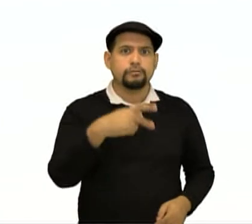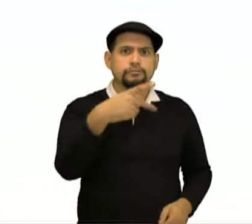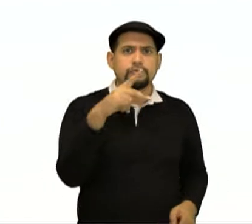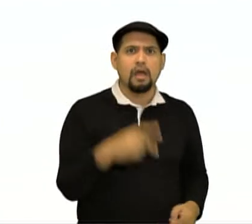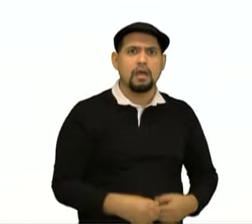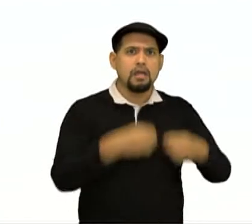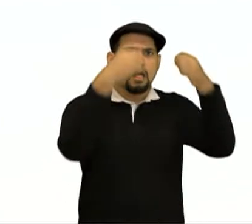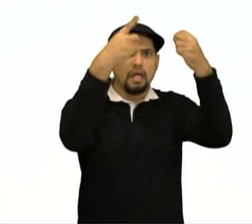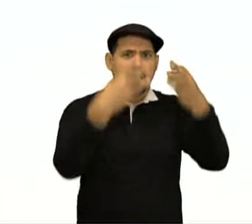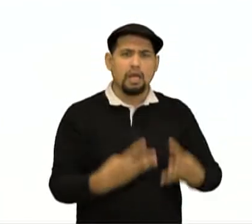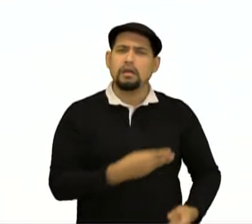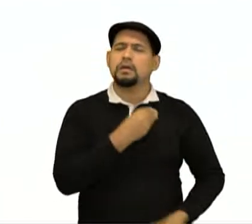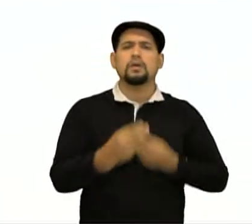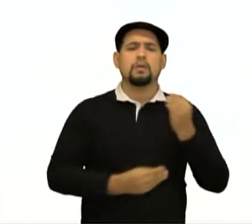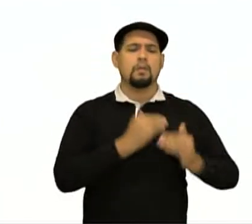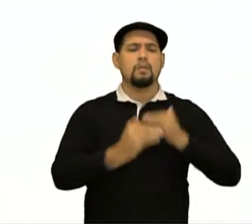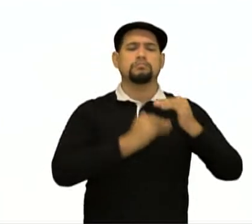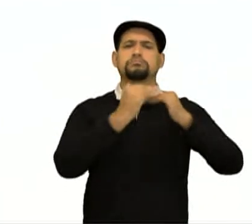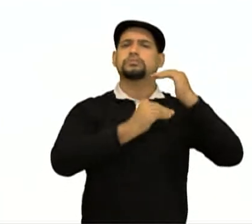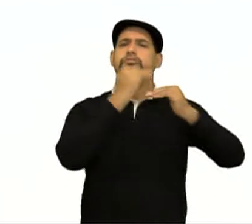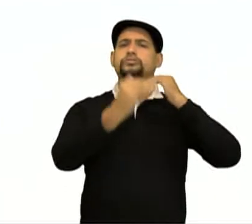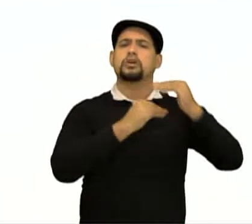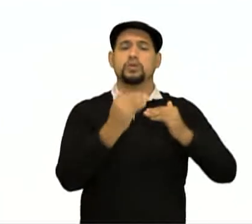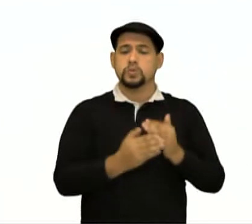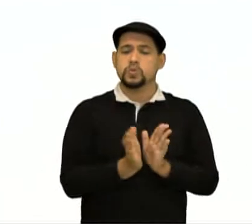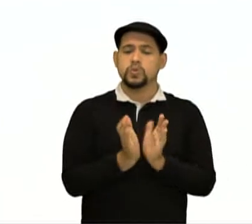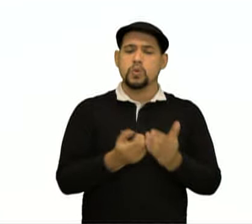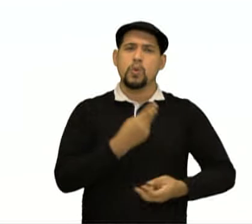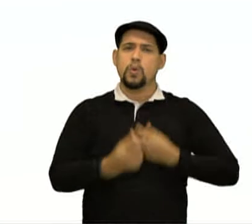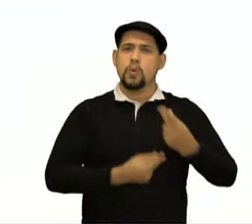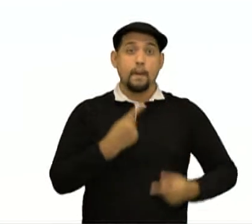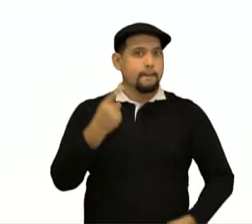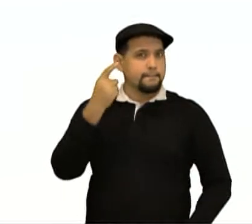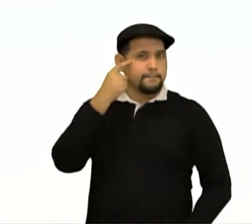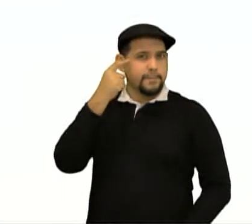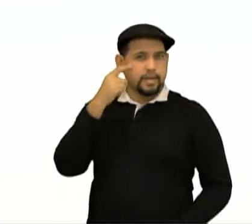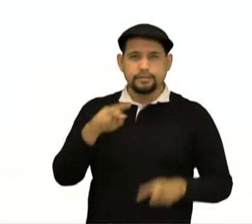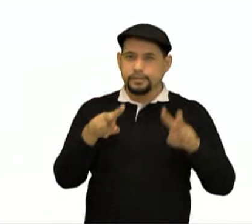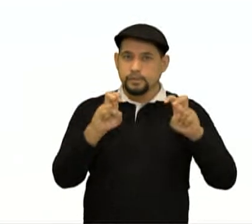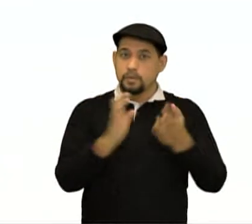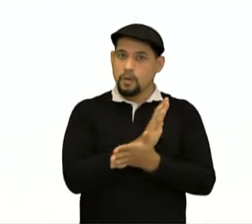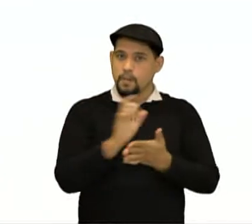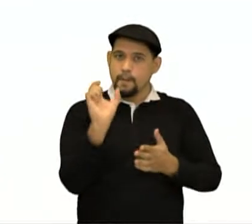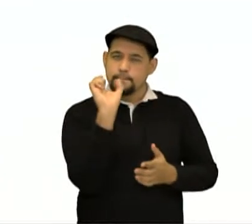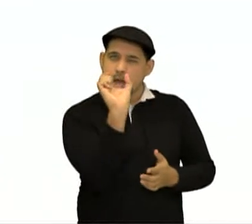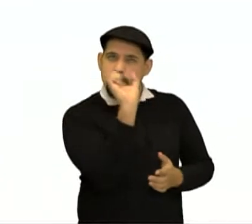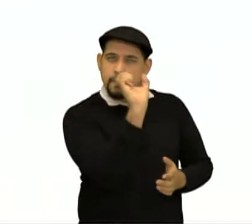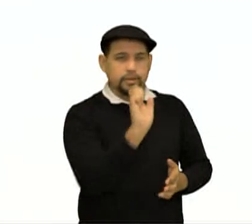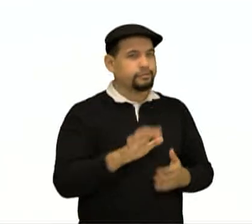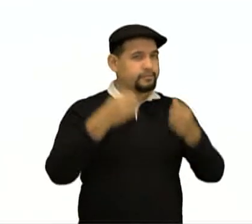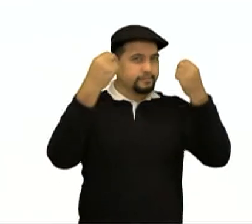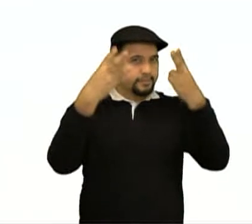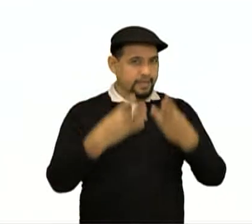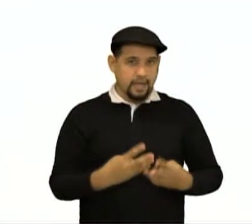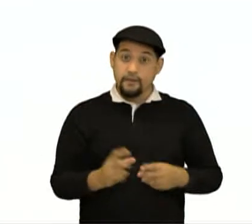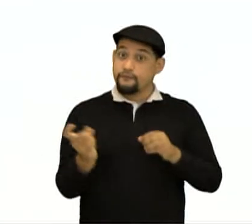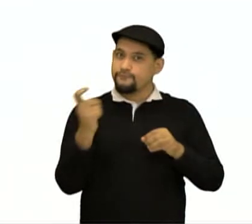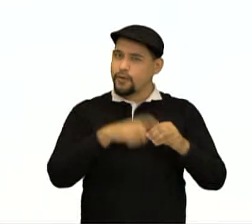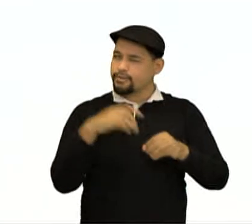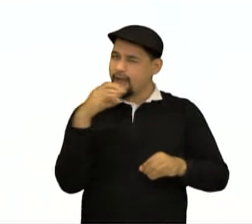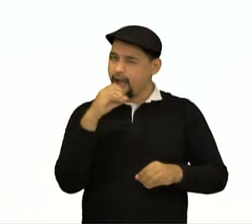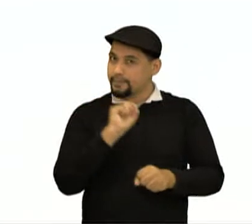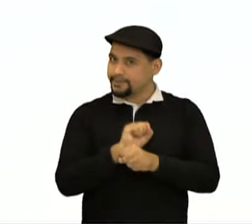Explique como se dá o processo de formação de um bloco econômico raciocínios as palavras-chaves que eu falei e